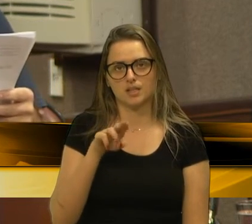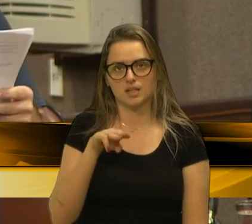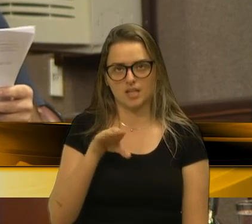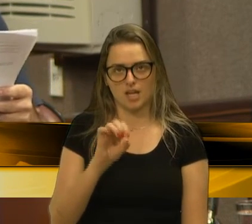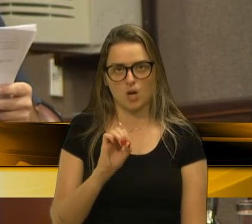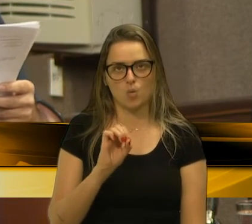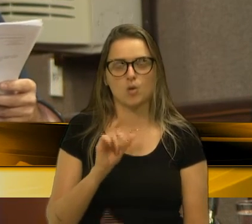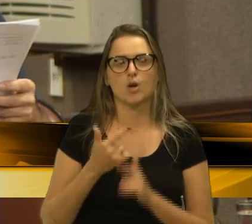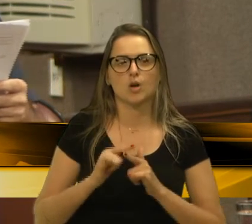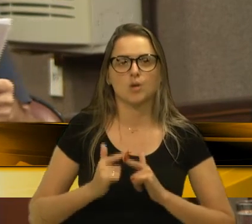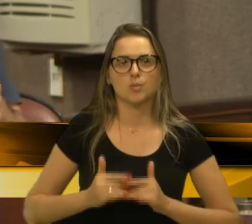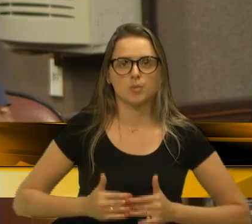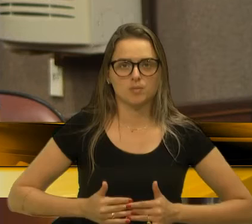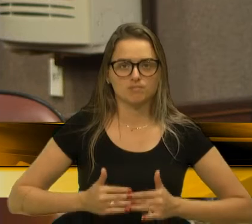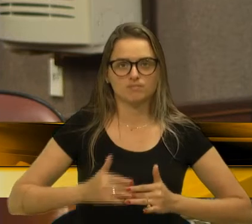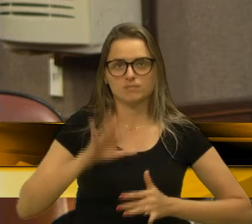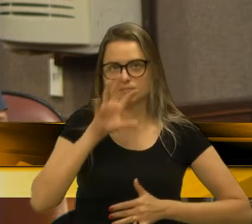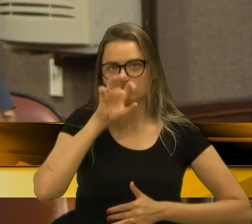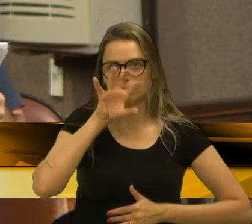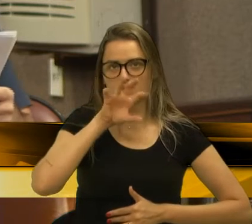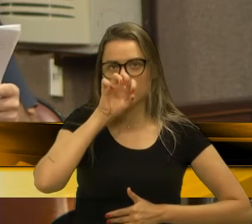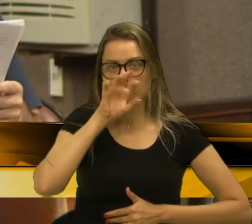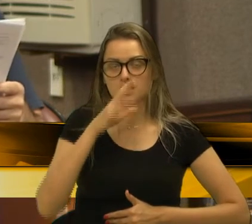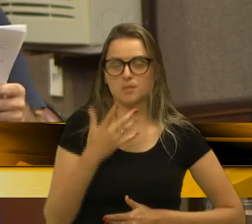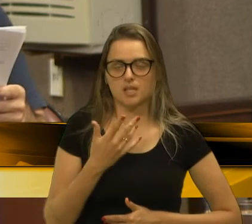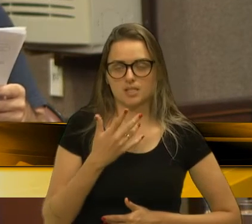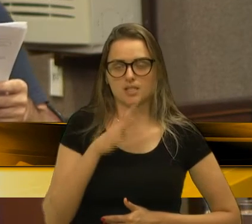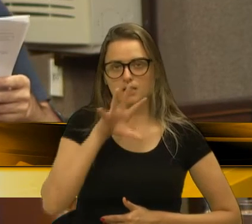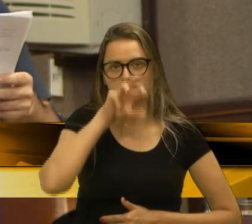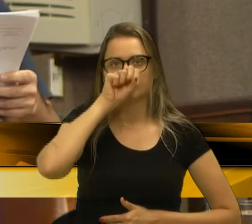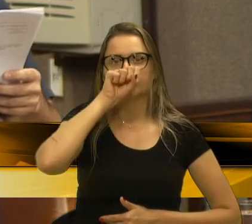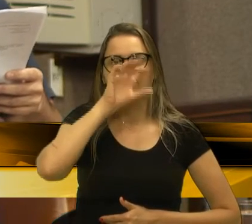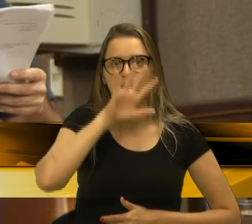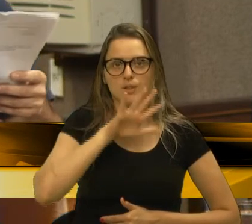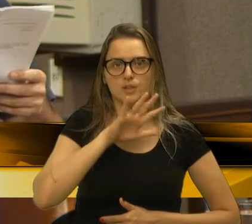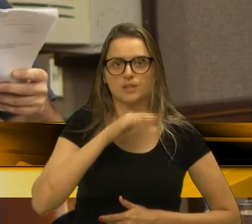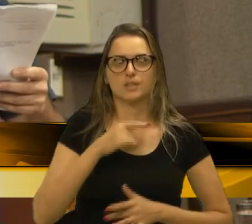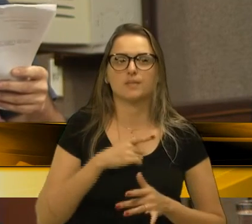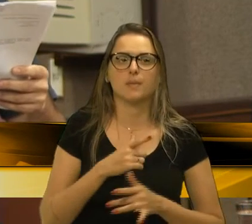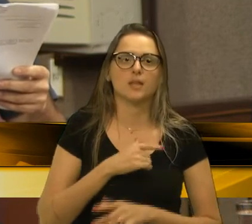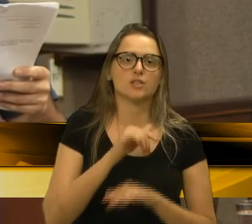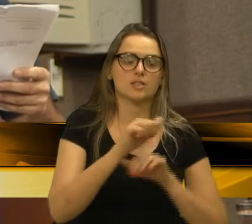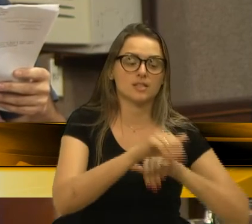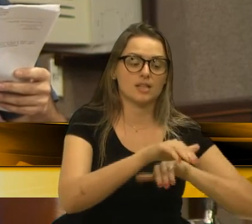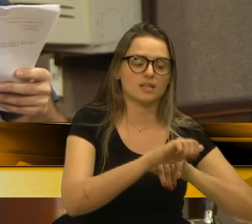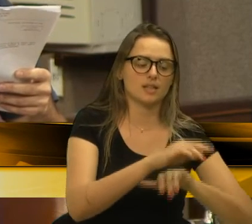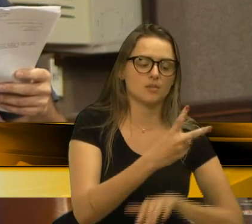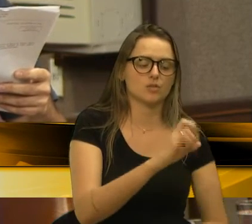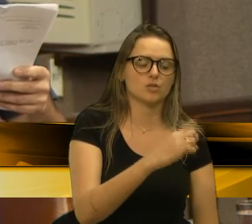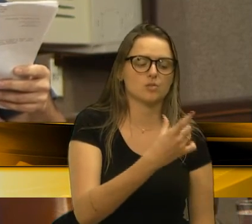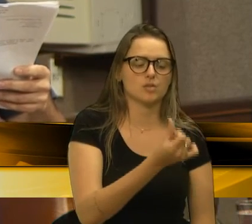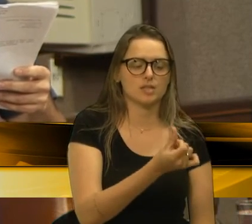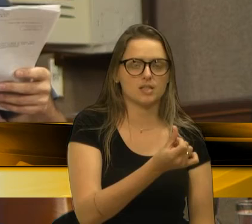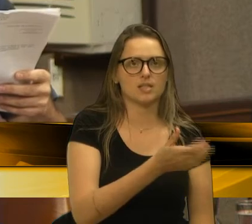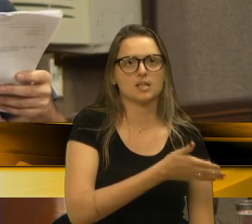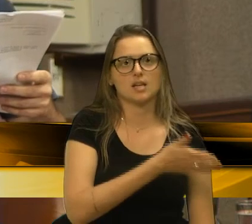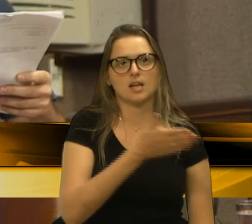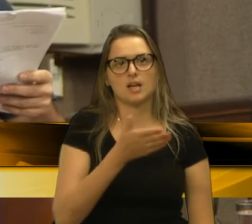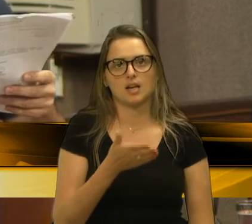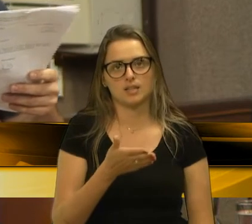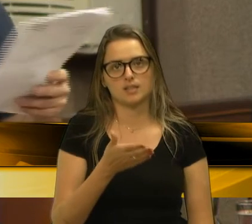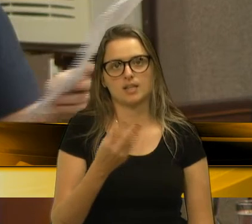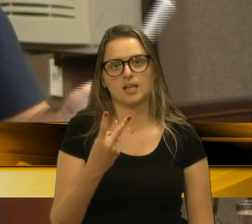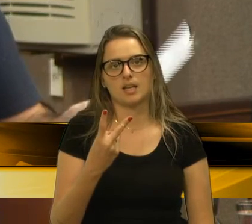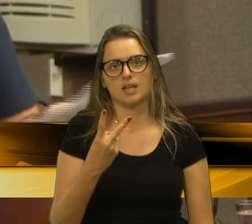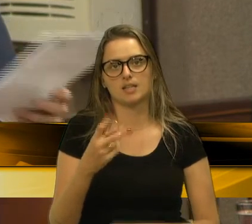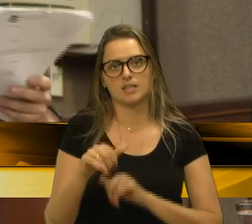nosso município, e os pais que precisam sabem disso que eu estou falando, de setembro de 2016 a setembro de 2019,